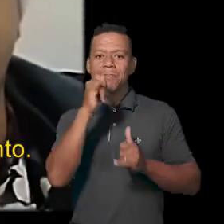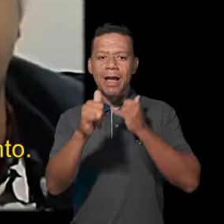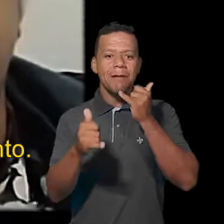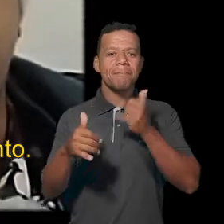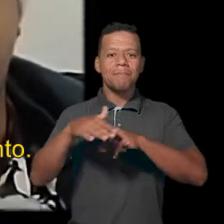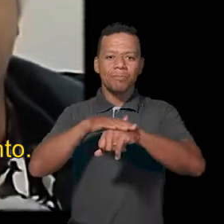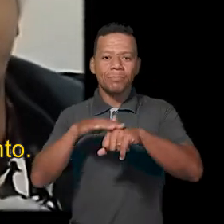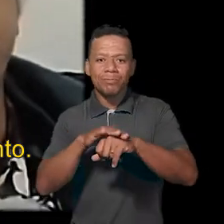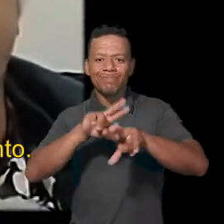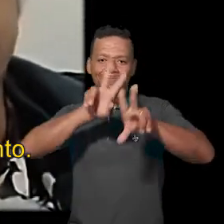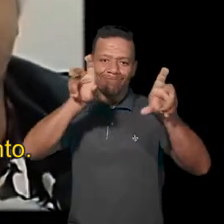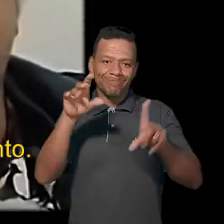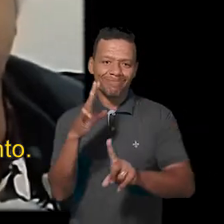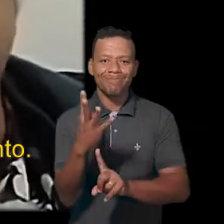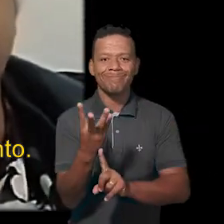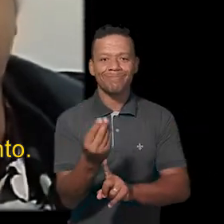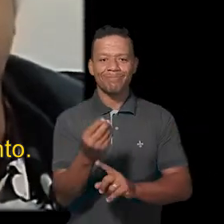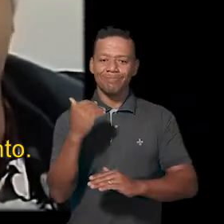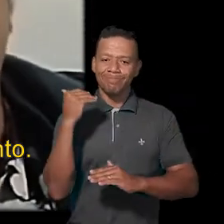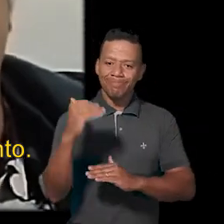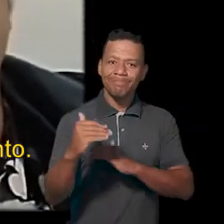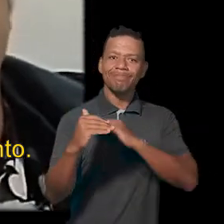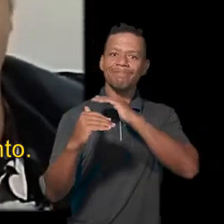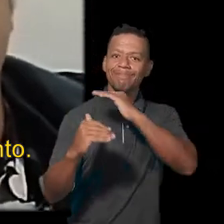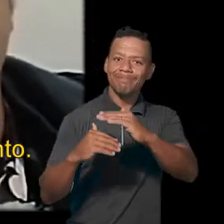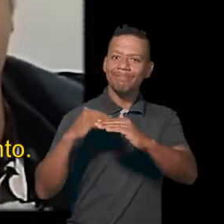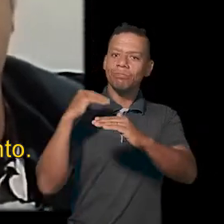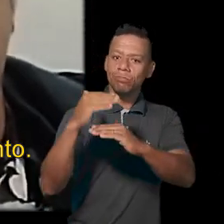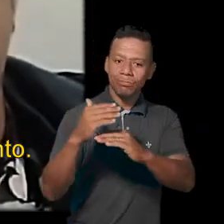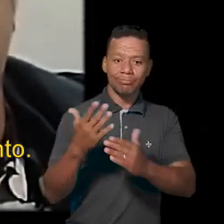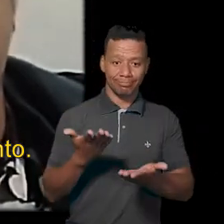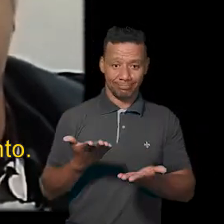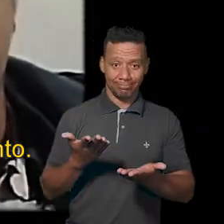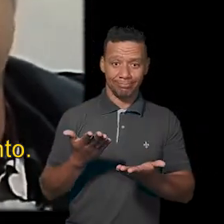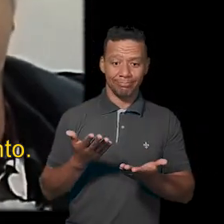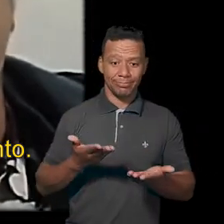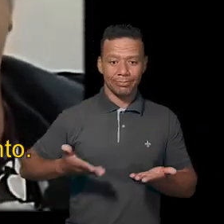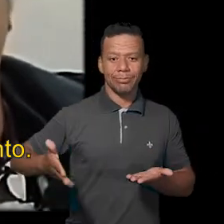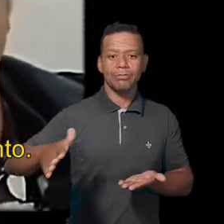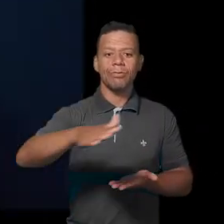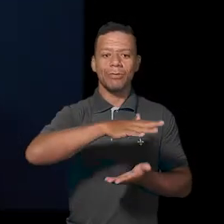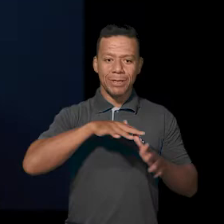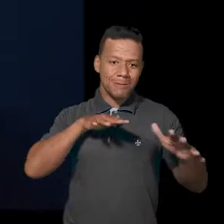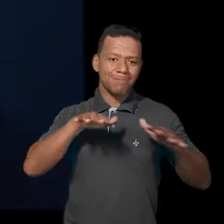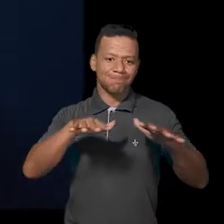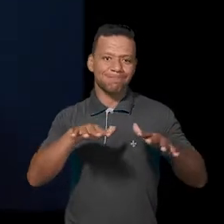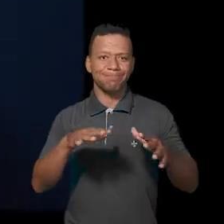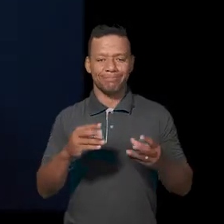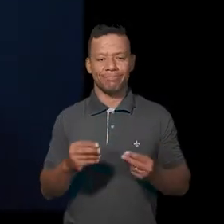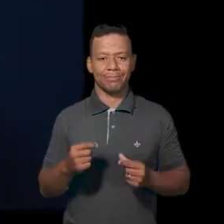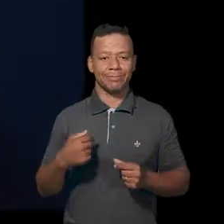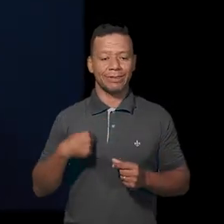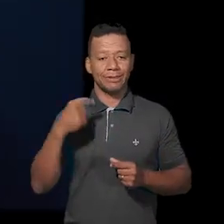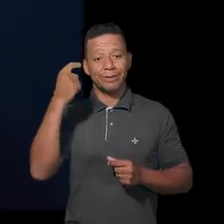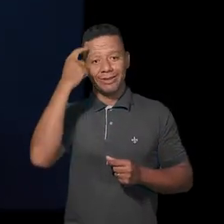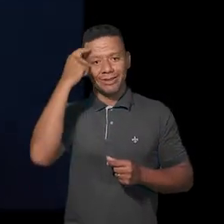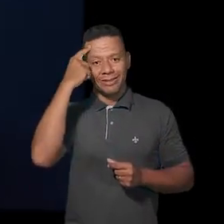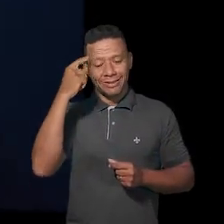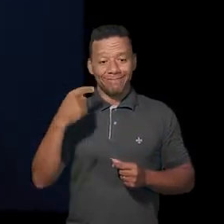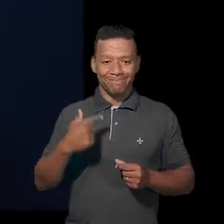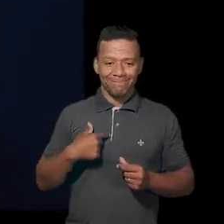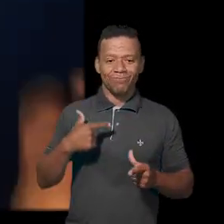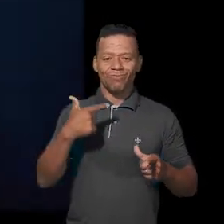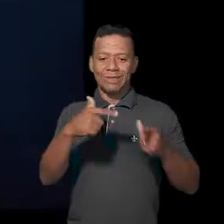assunto, para cada vez mais estar acontecendo, né? Esse movimento. Eu acho que é um trabalho